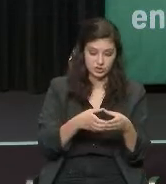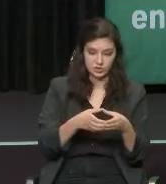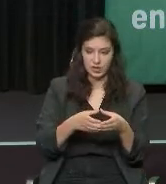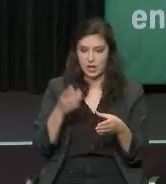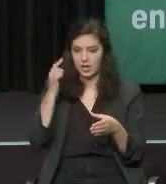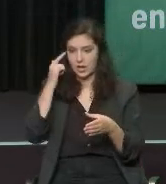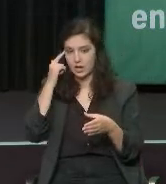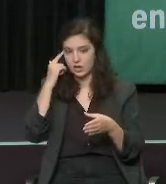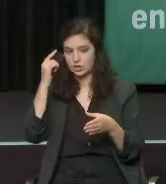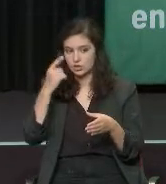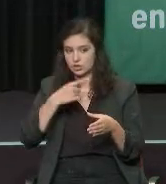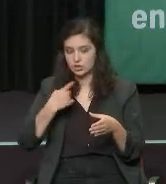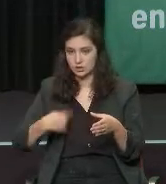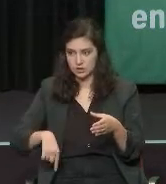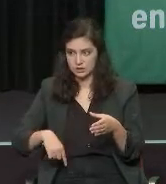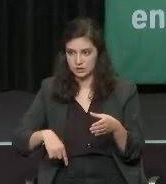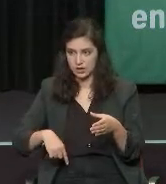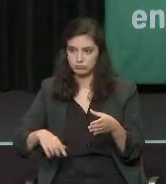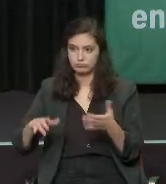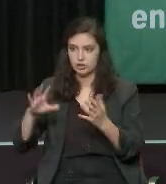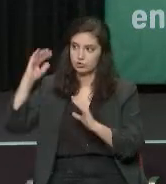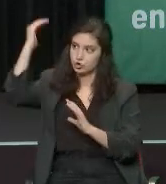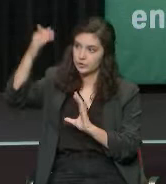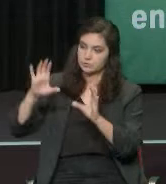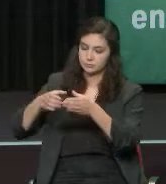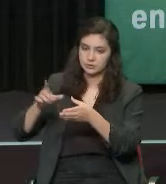agência e da Agência Espacial Chinesa.